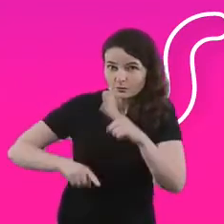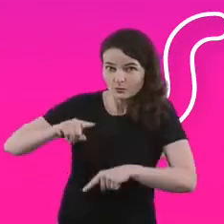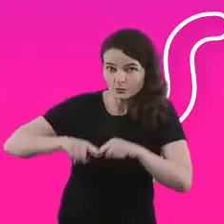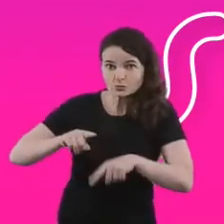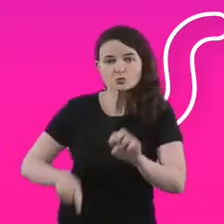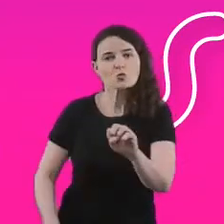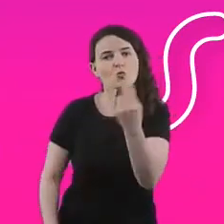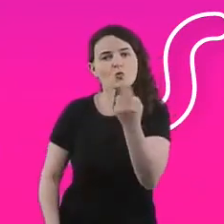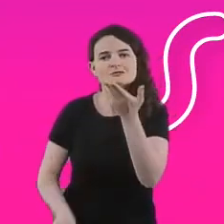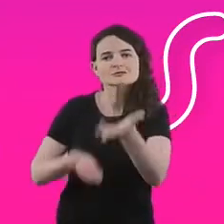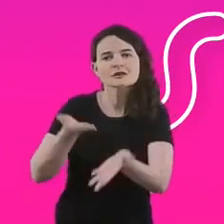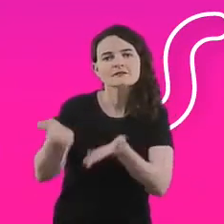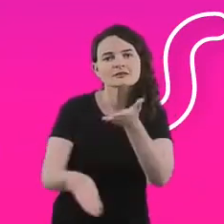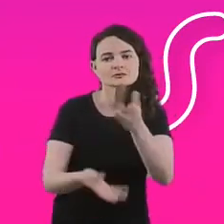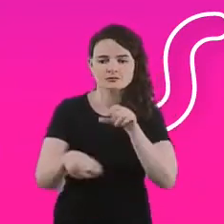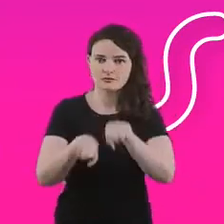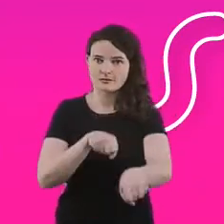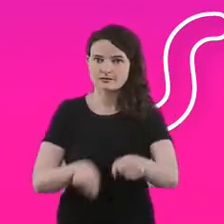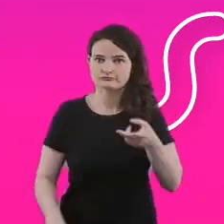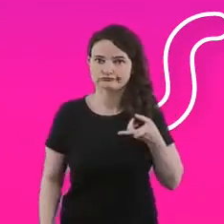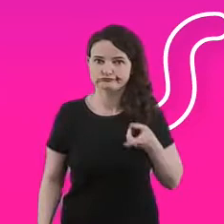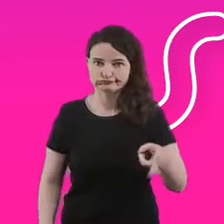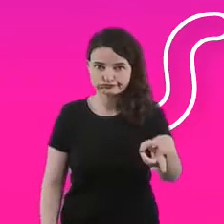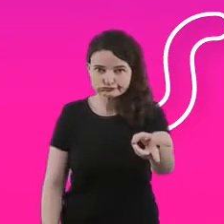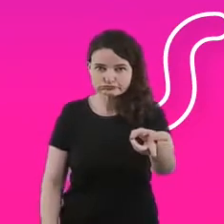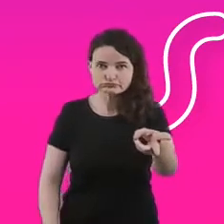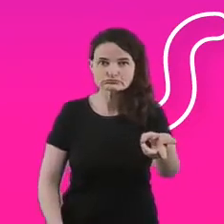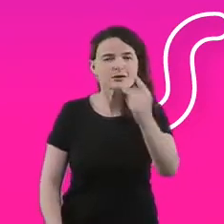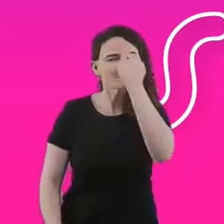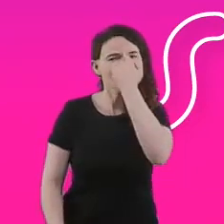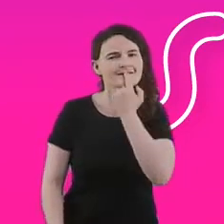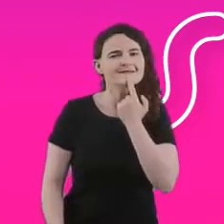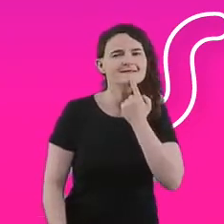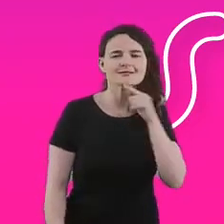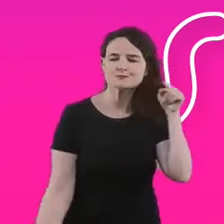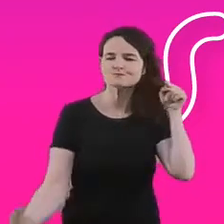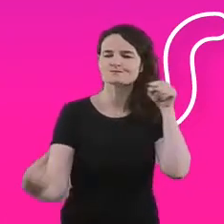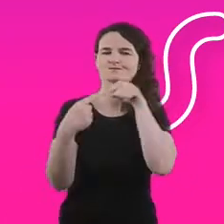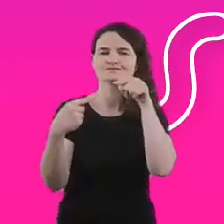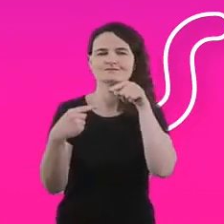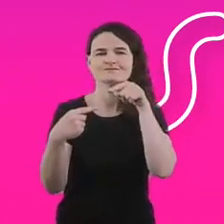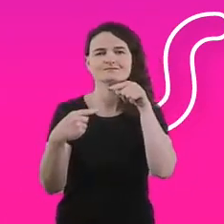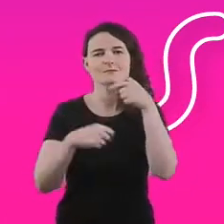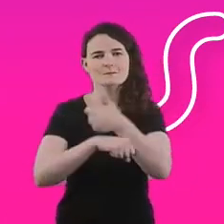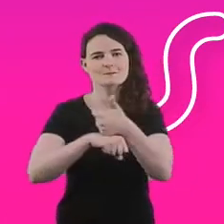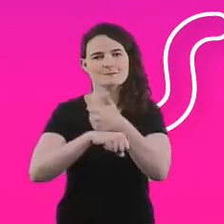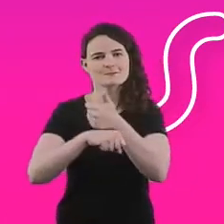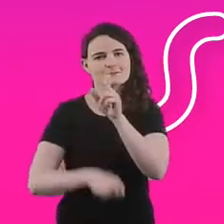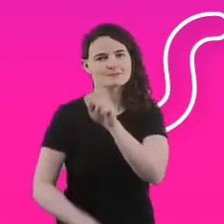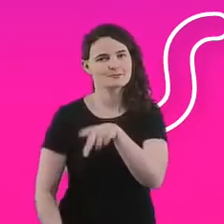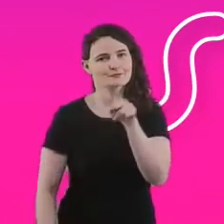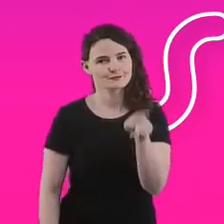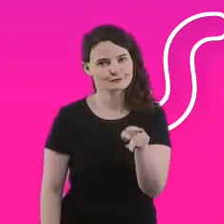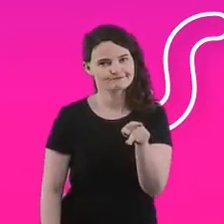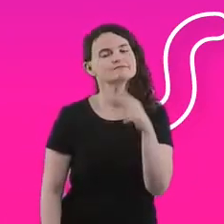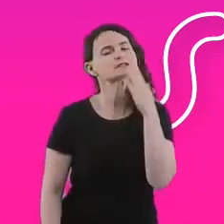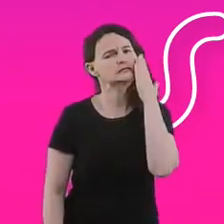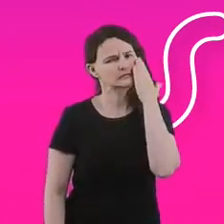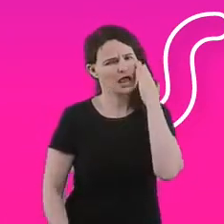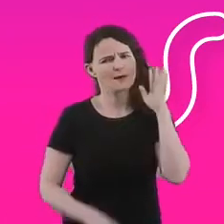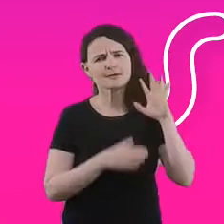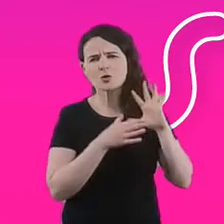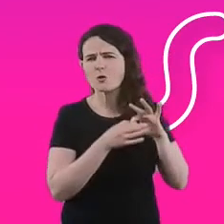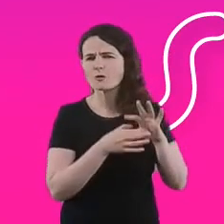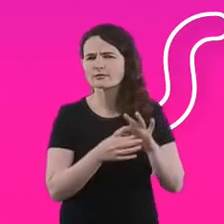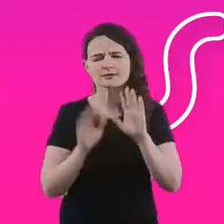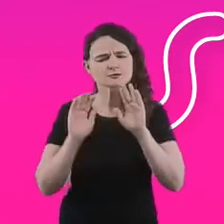continuada, realmente pensado para esse público, pensado para esse contexto de professor, que a gente sabe que é um universo muito específico. Né? Quando a gente fala no